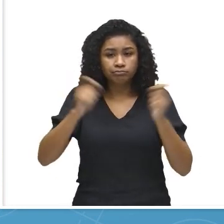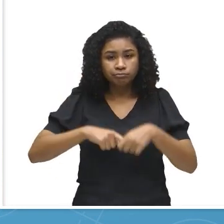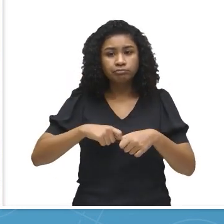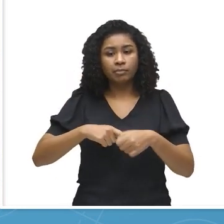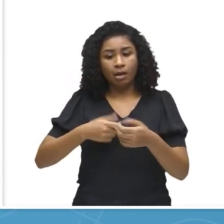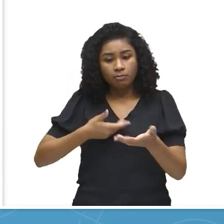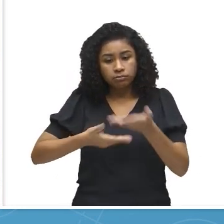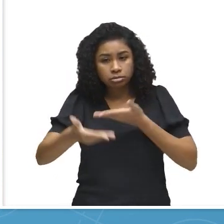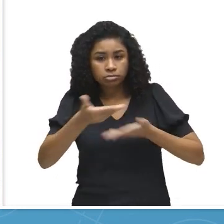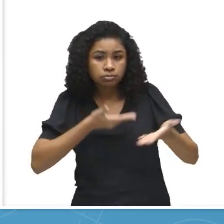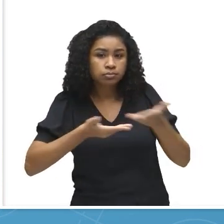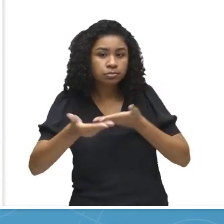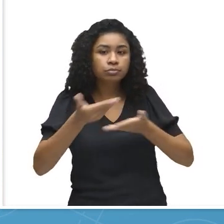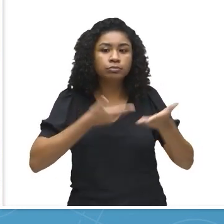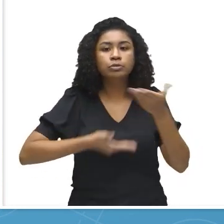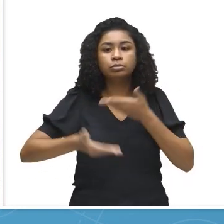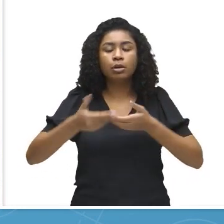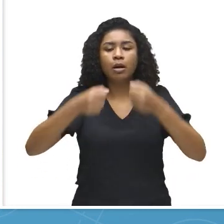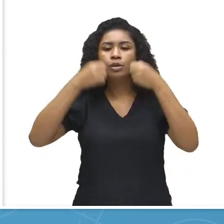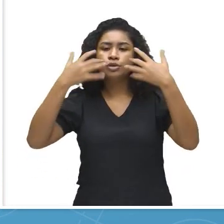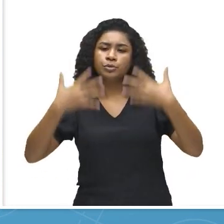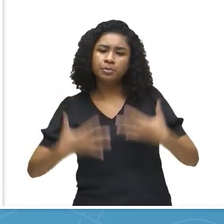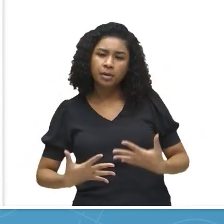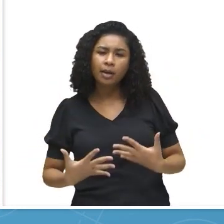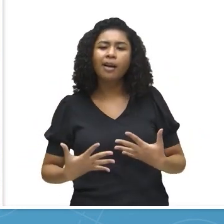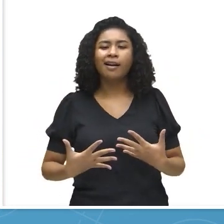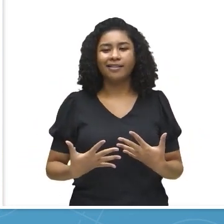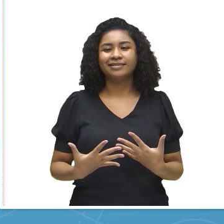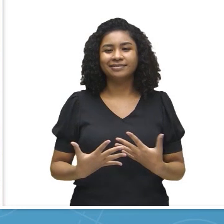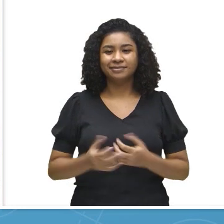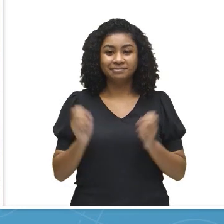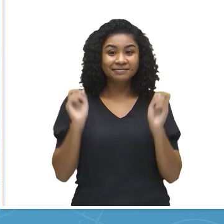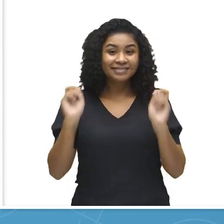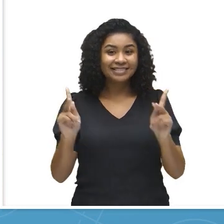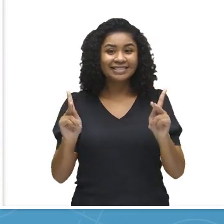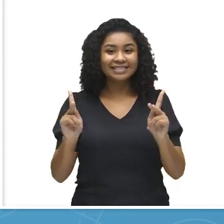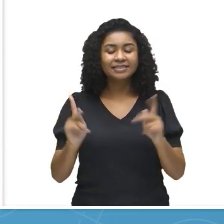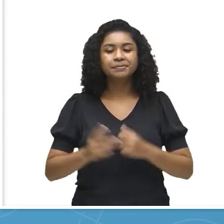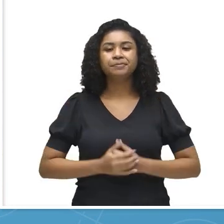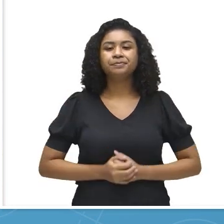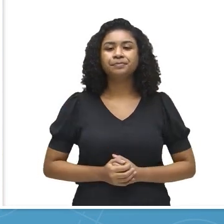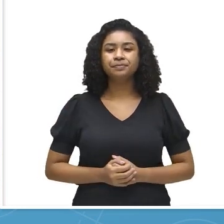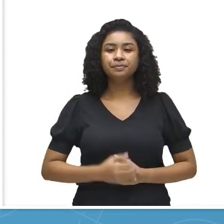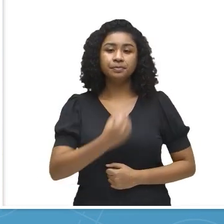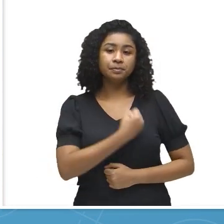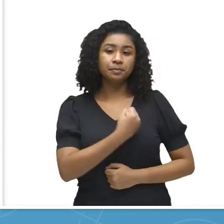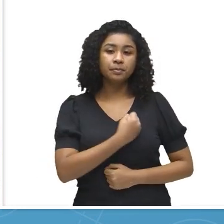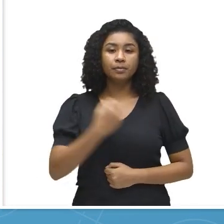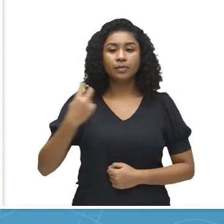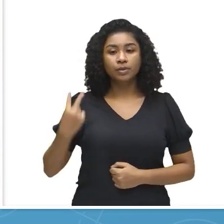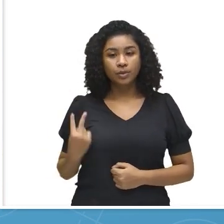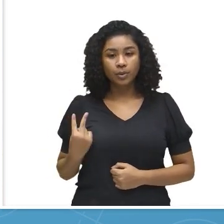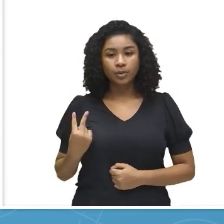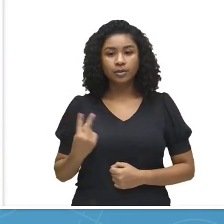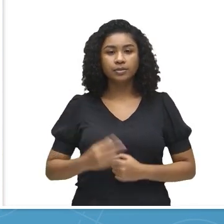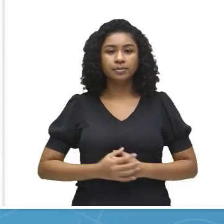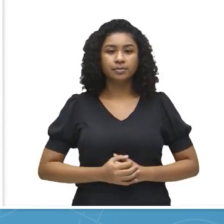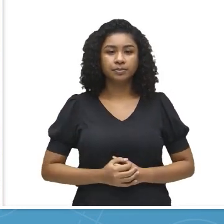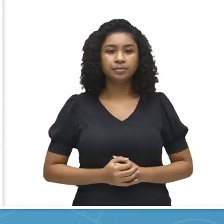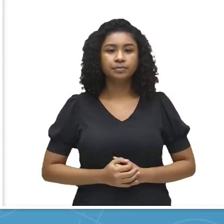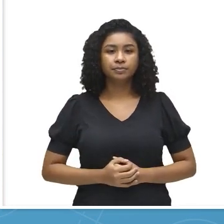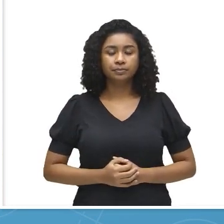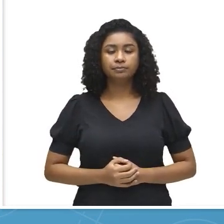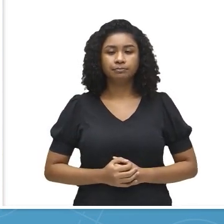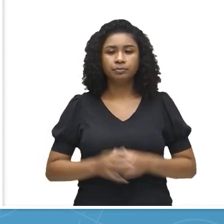essa compreensão, troca de conhecimento. Vamos lá, gente. Segunda questão fala o seguinte para a gente. A Conferência